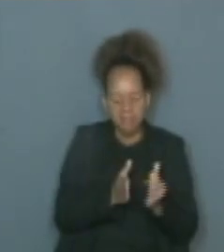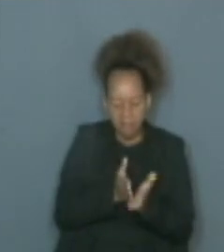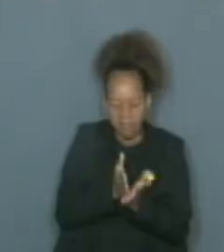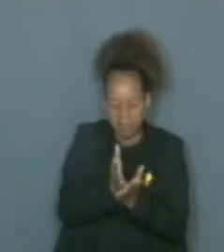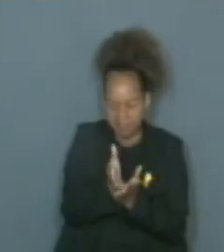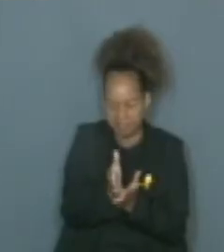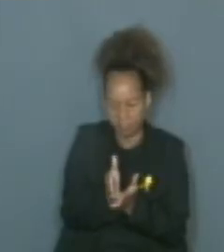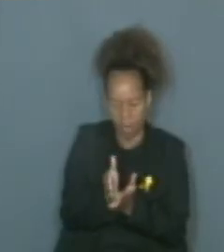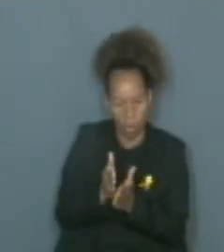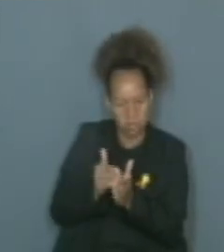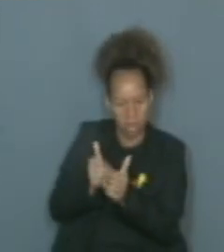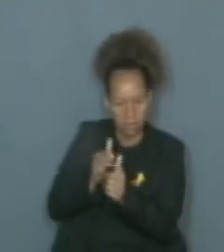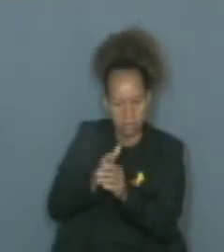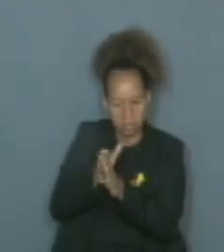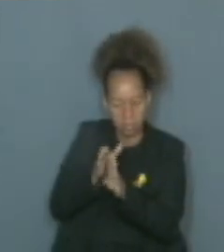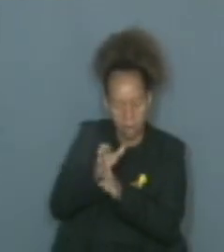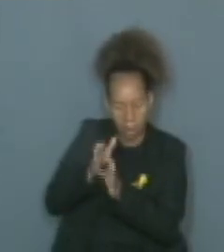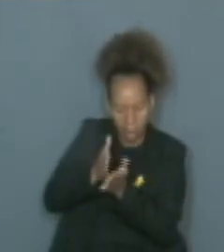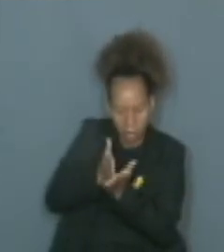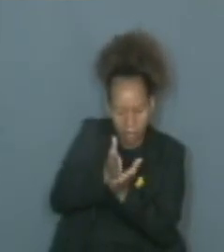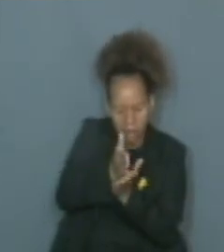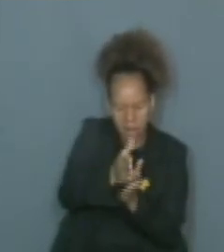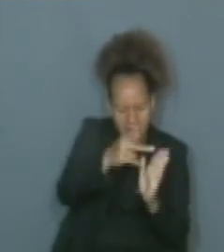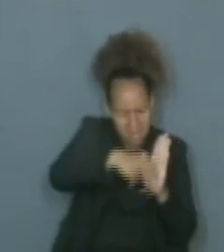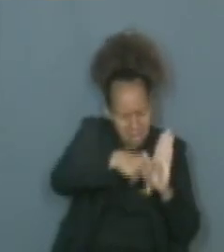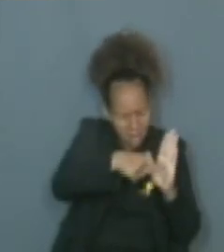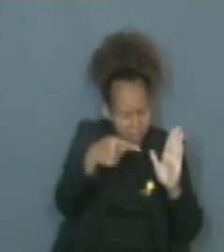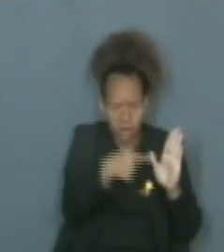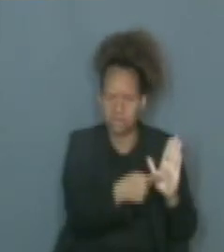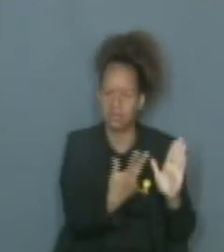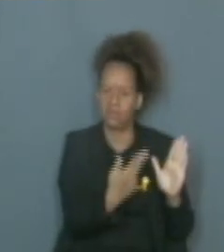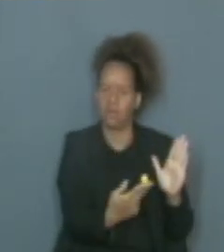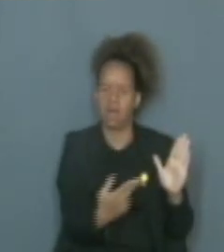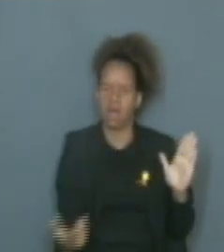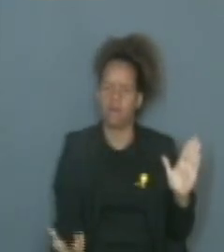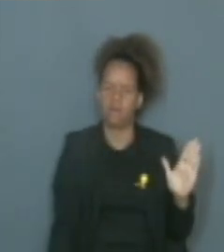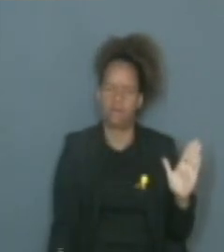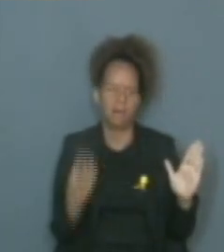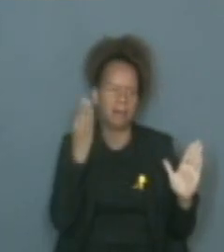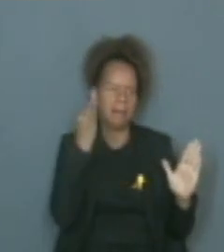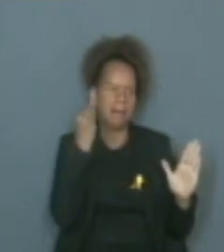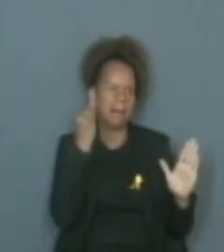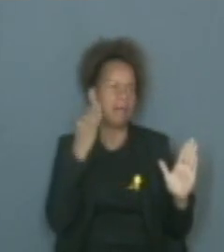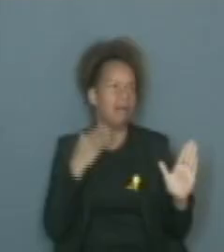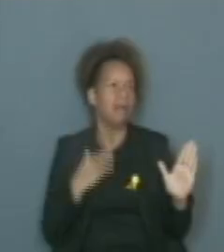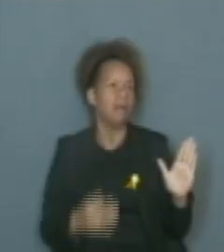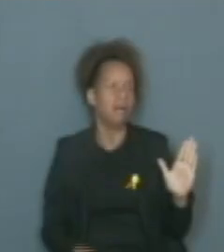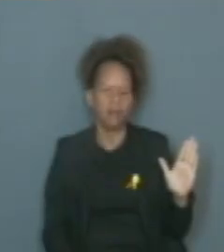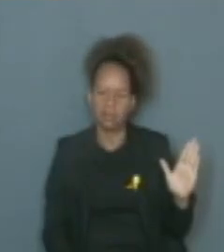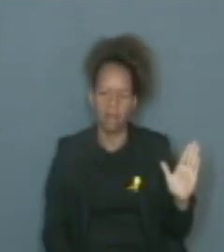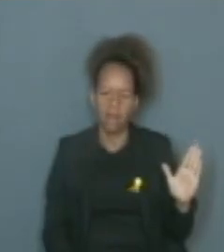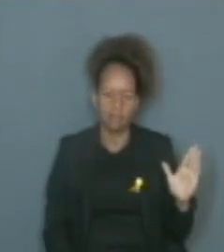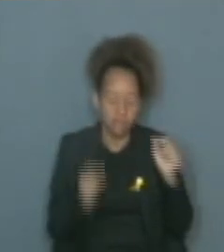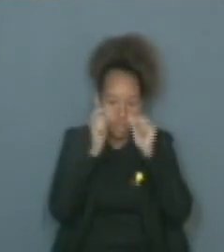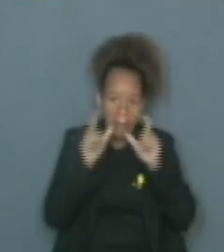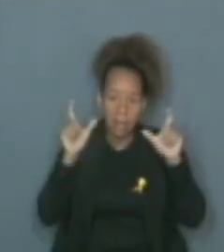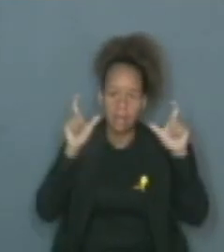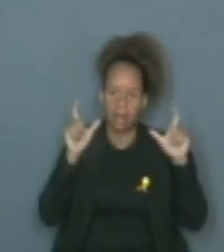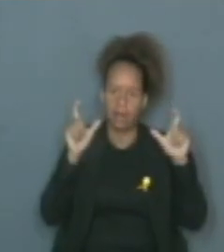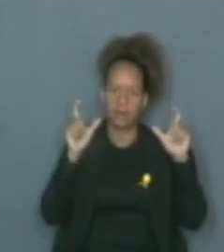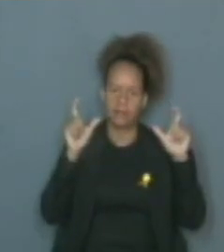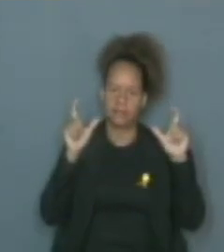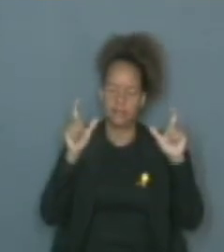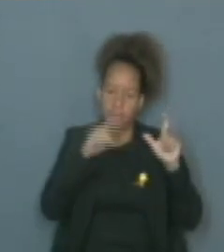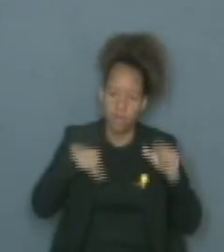que nós devemos seguir. Esse projeto é retrato disso, minha gente. Vamos acordar, vamos